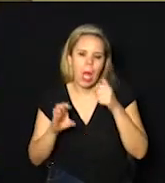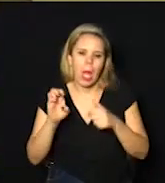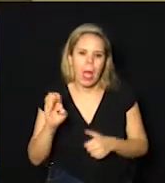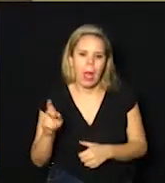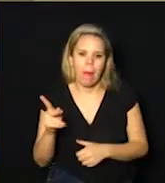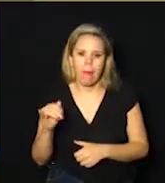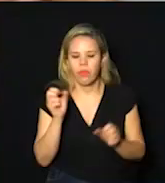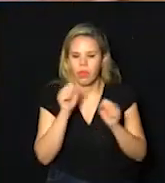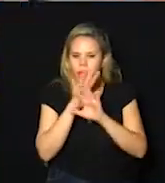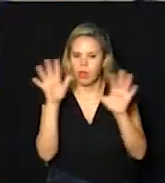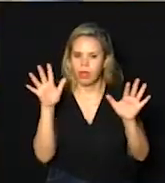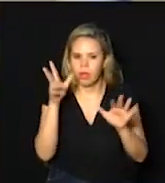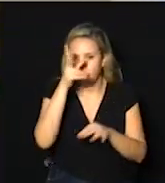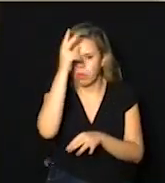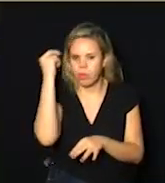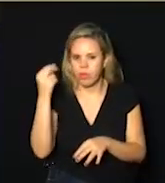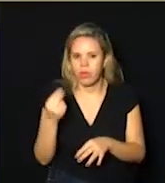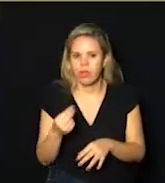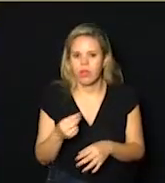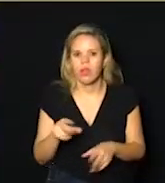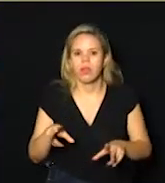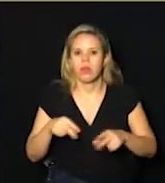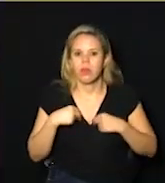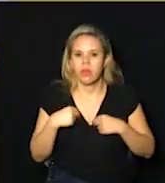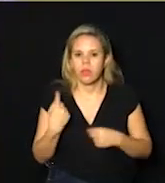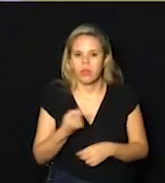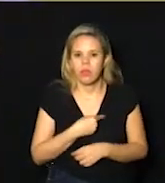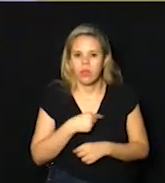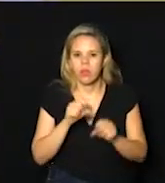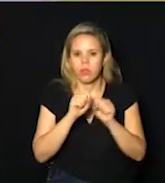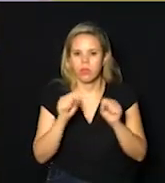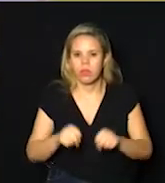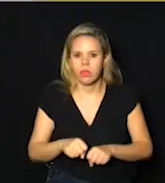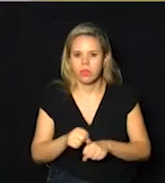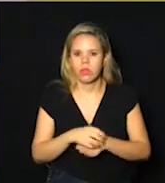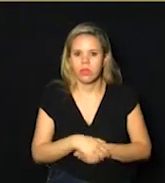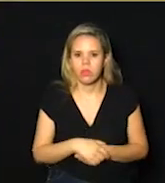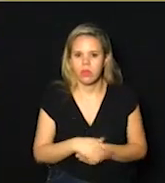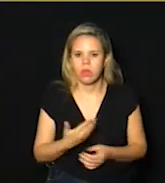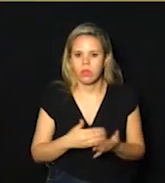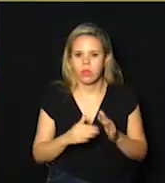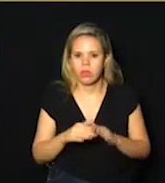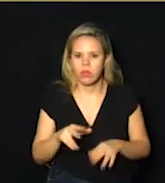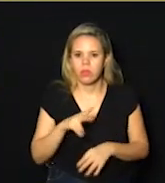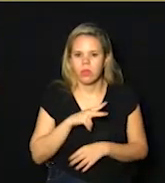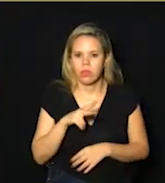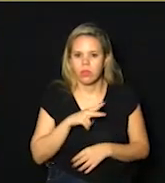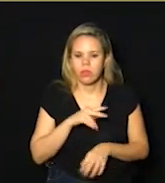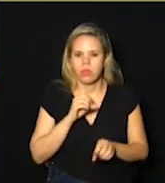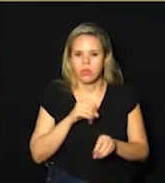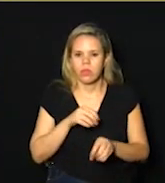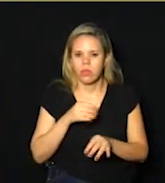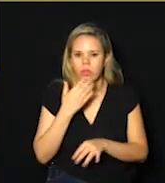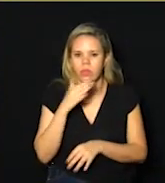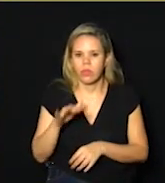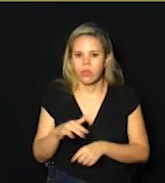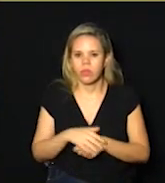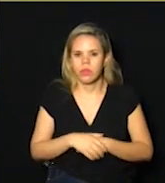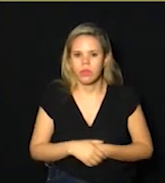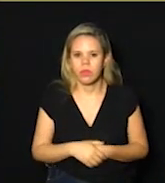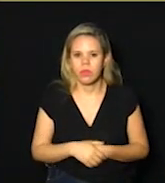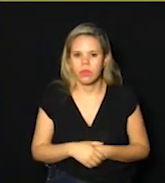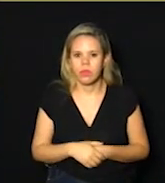os profissionais também. Porque as que pertencem ao nosso sistema são as escolas particulares de educação infantil.